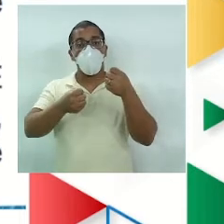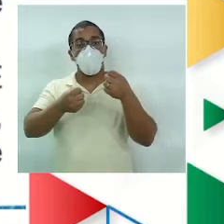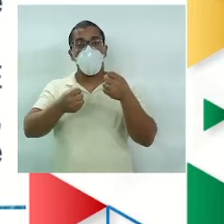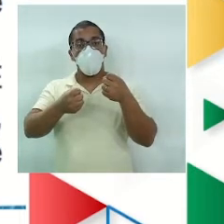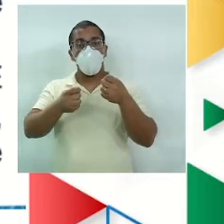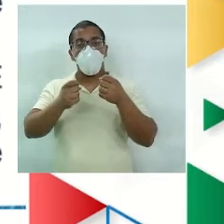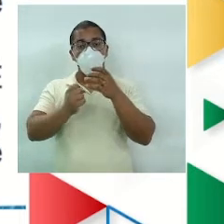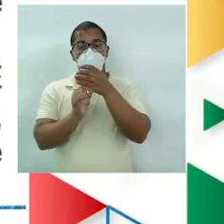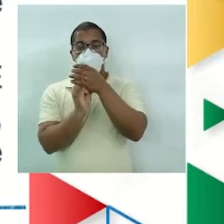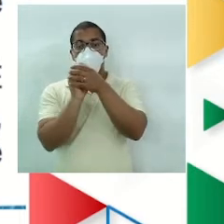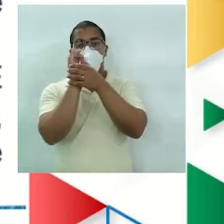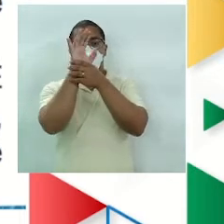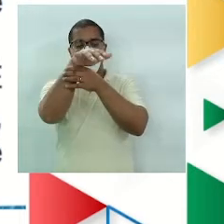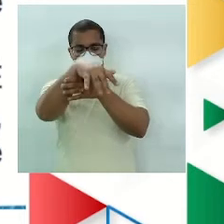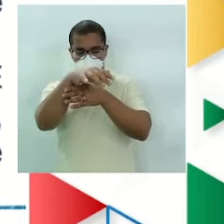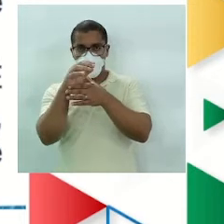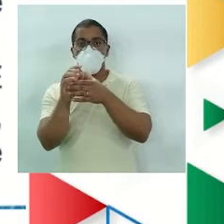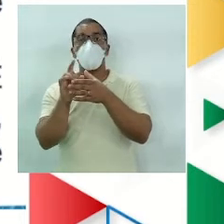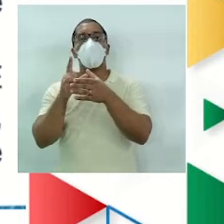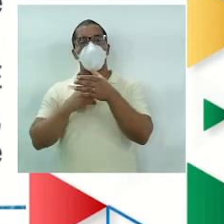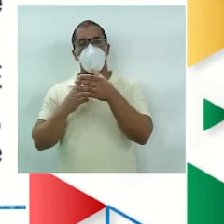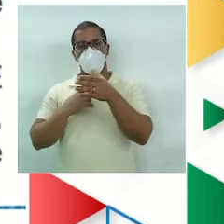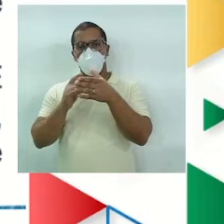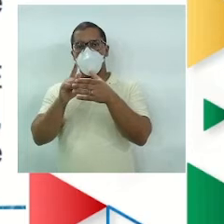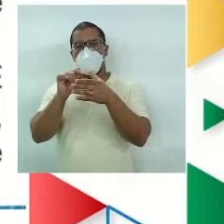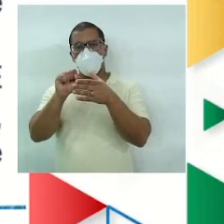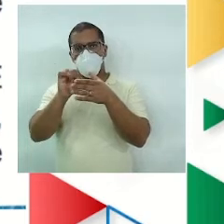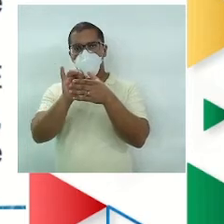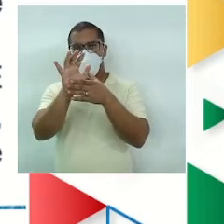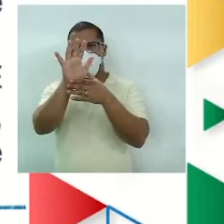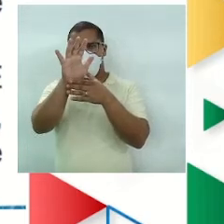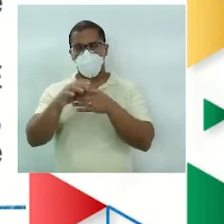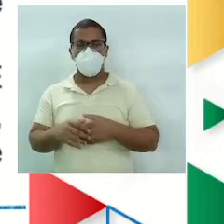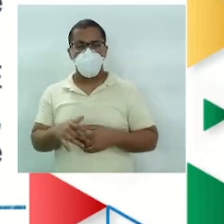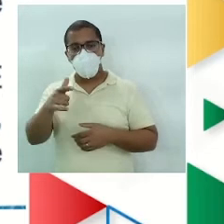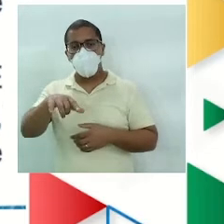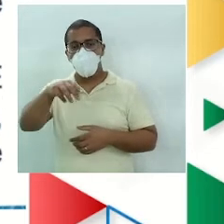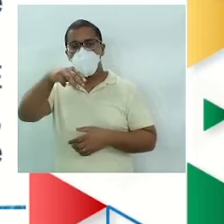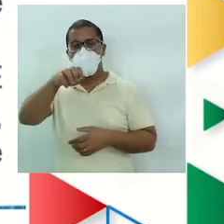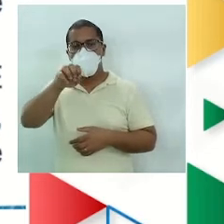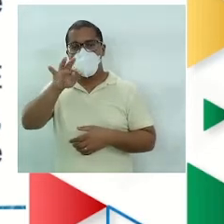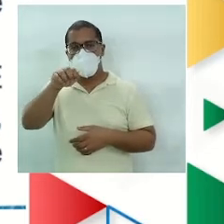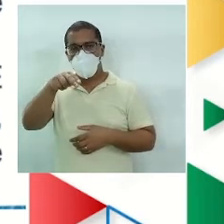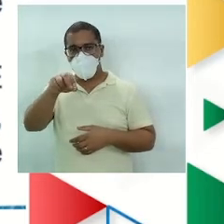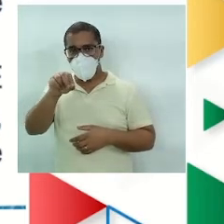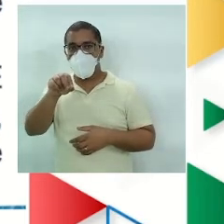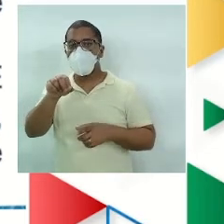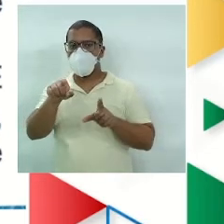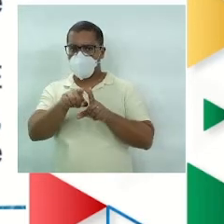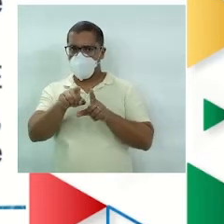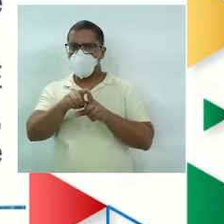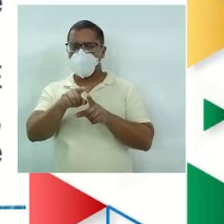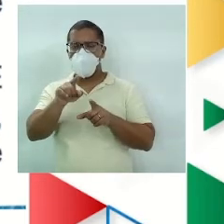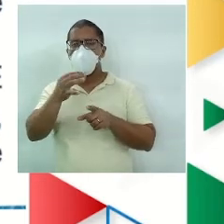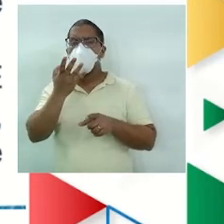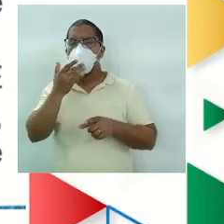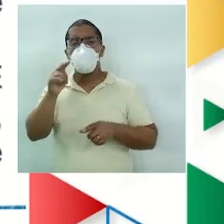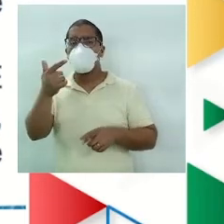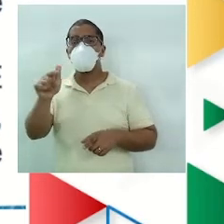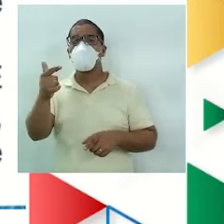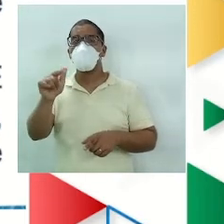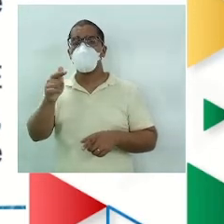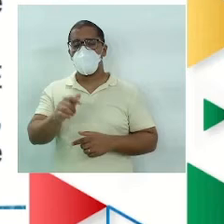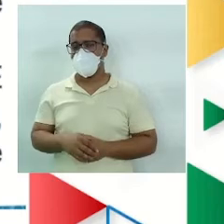pelos vulcões, tá certo? Vamos lá, já o metano é um gás incolor, inodoro e se inalado é tóxico, tá certo? Então,